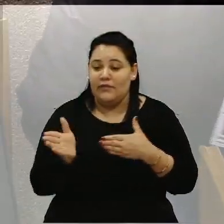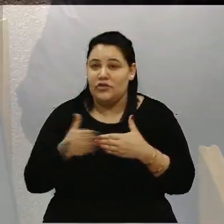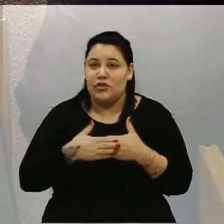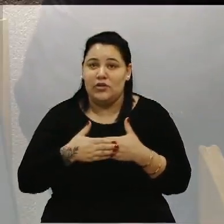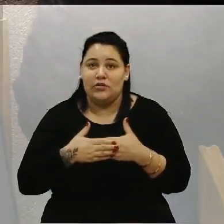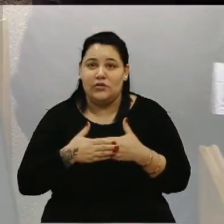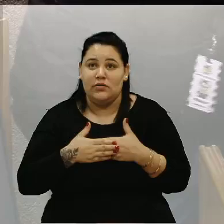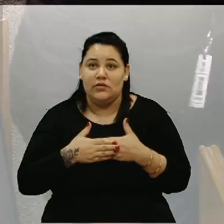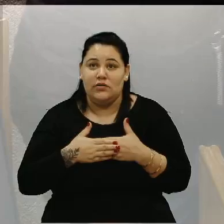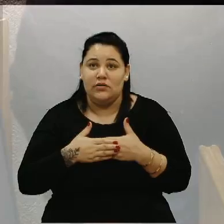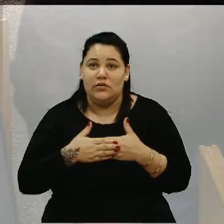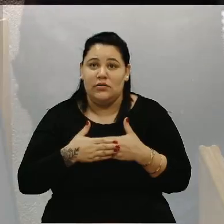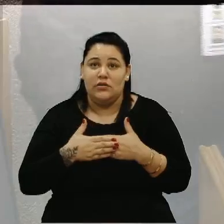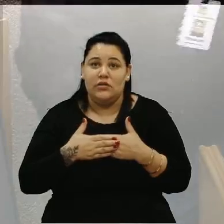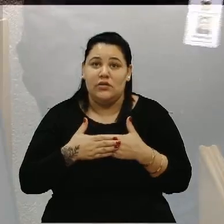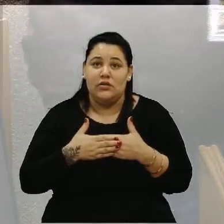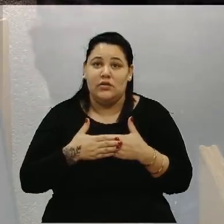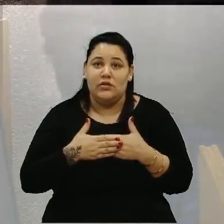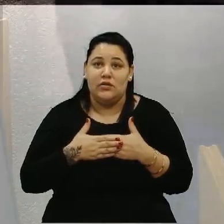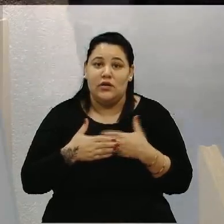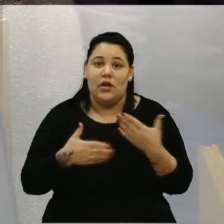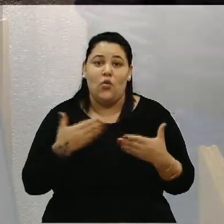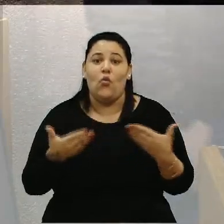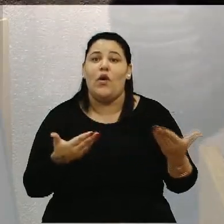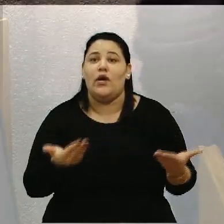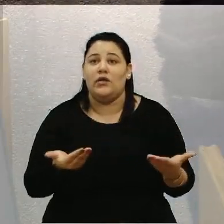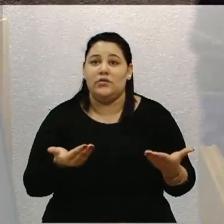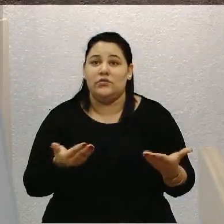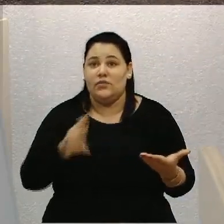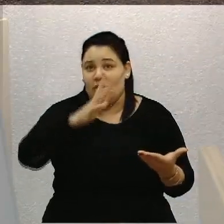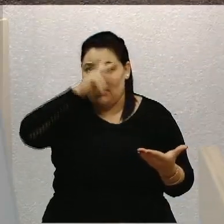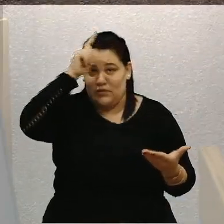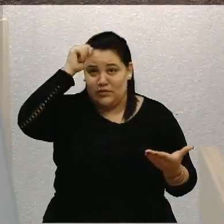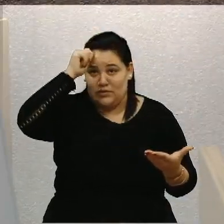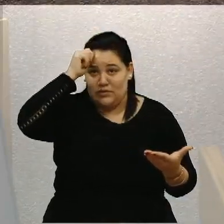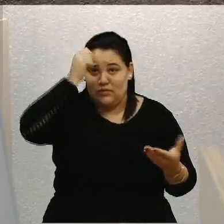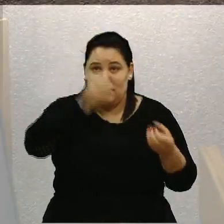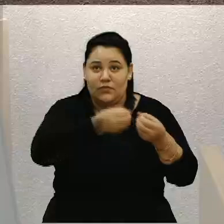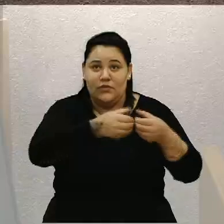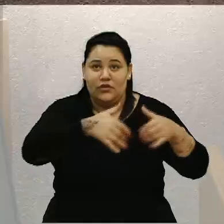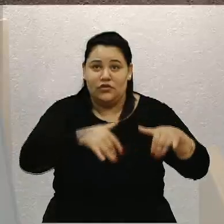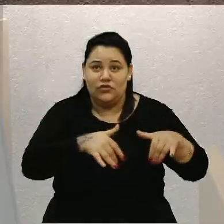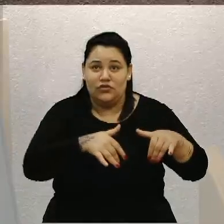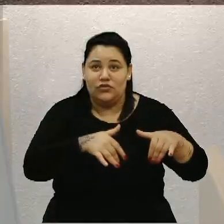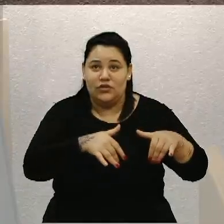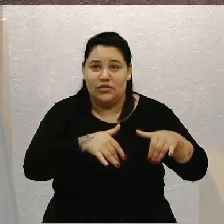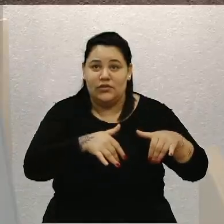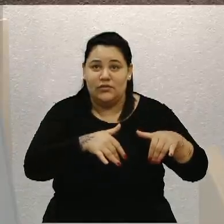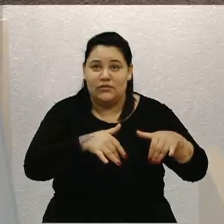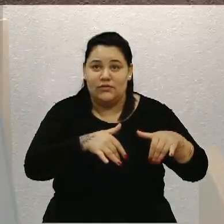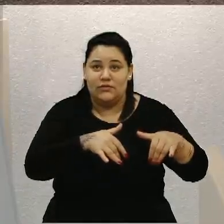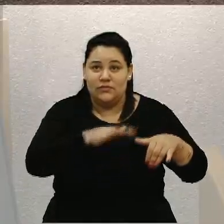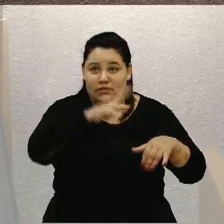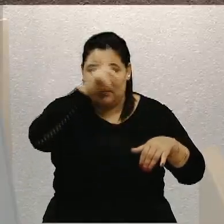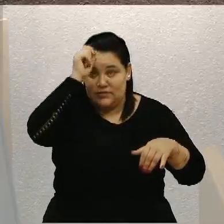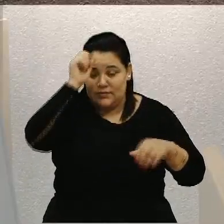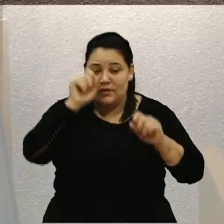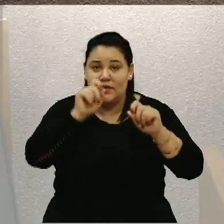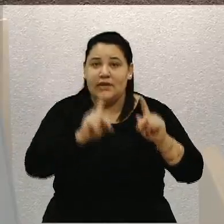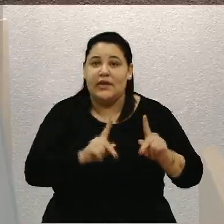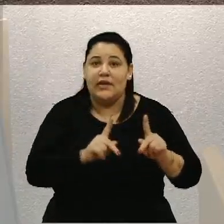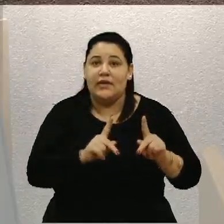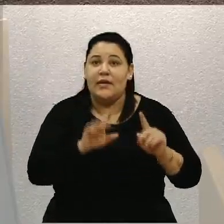dessas empreiteiras deixa o município de Caxias na mão, quem é que assume a obra? É a